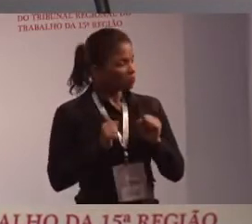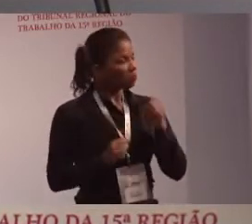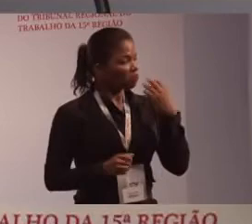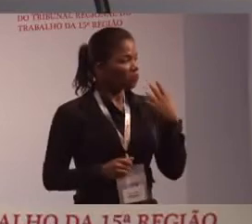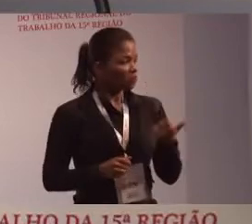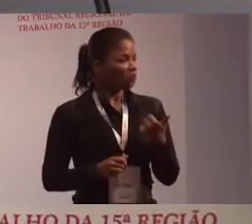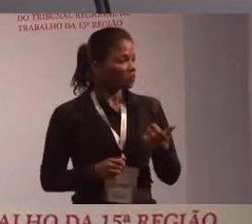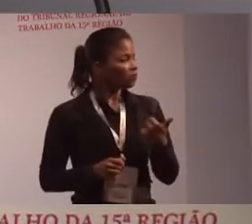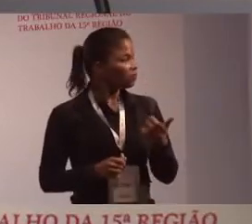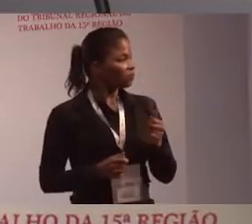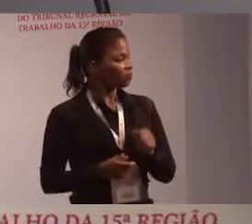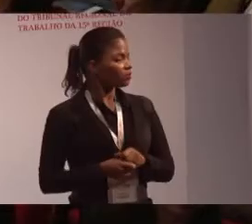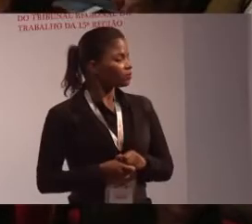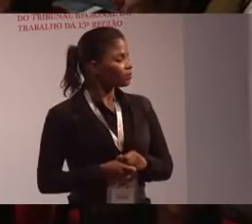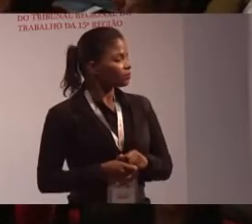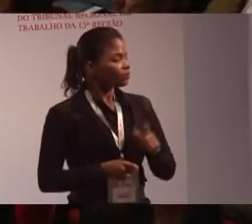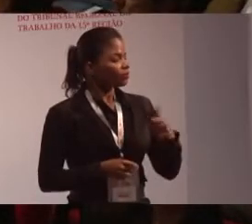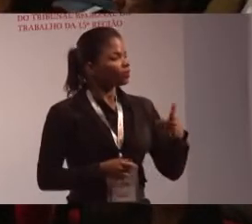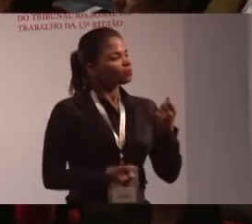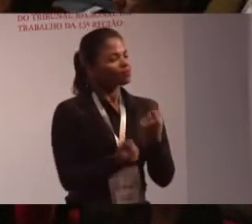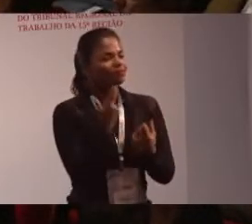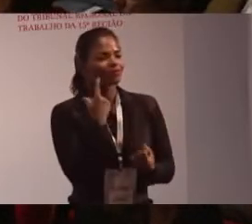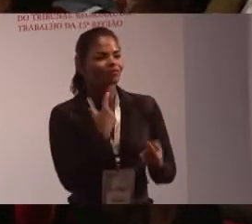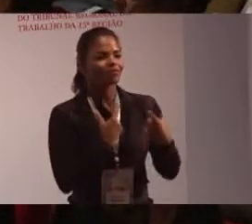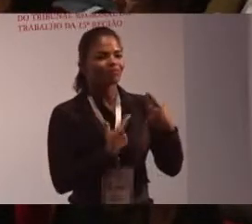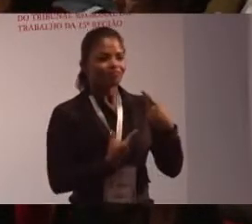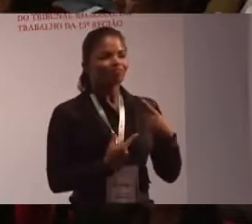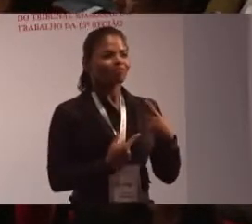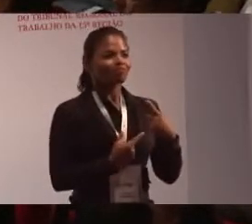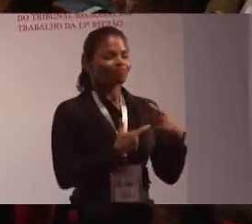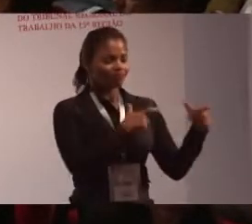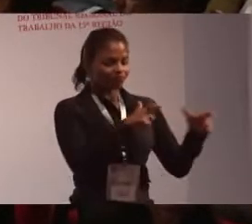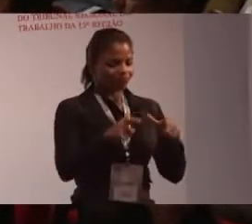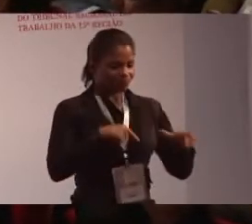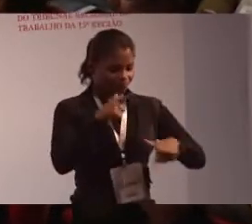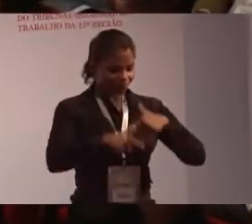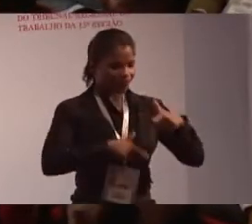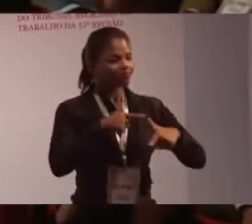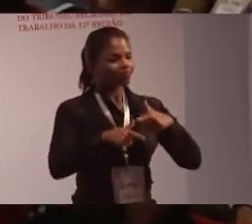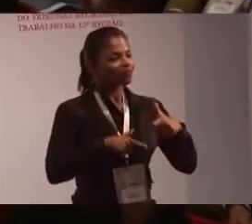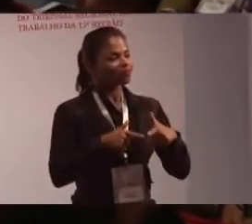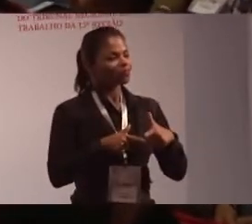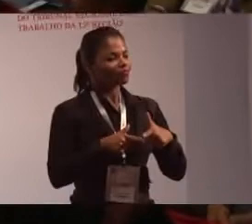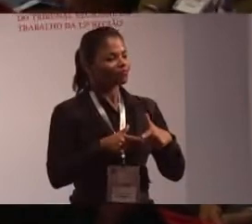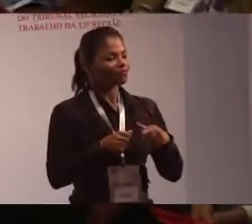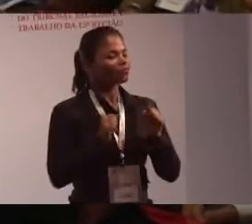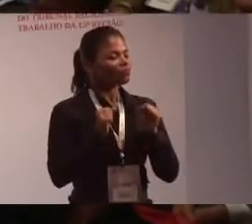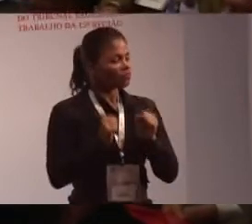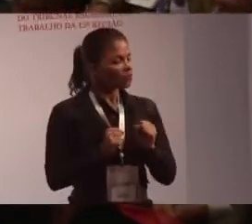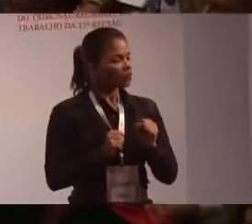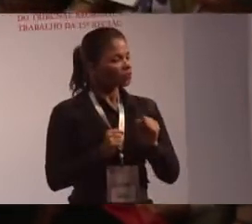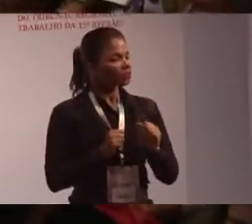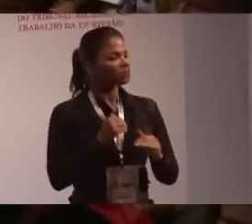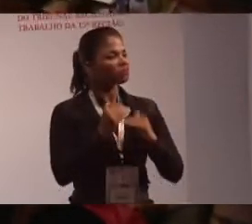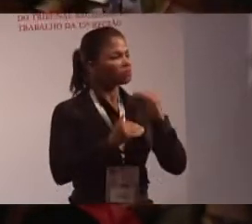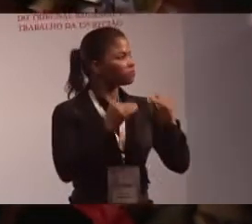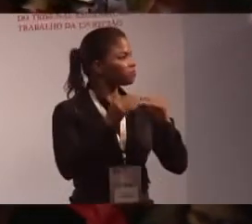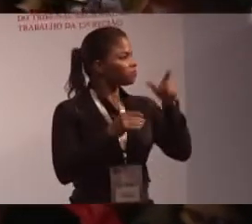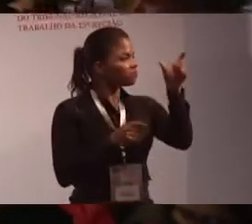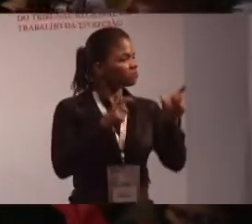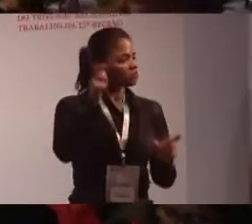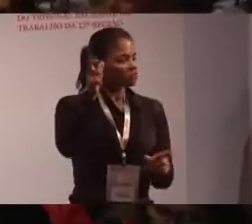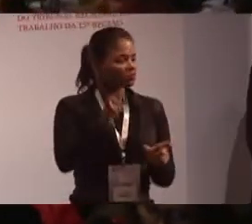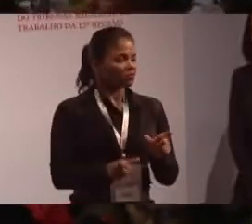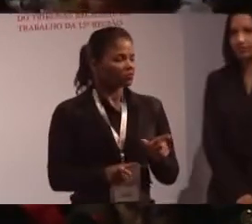bom. Para algumas categorias de trabalho, onde você pode ter um desempenho individual